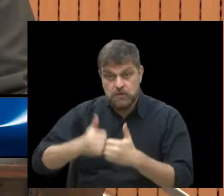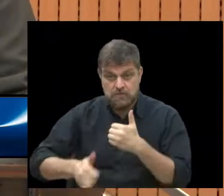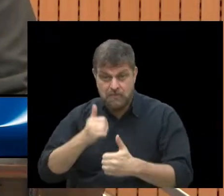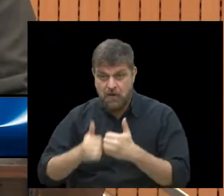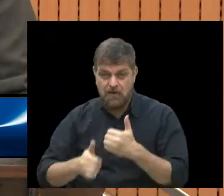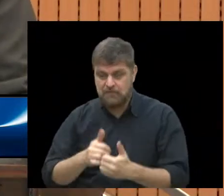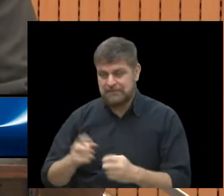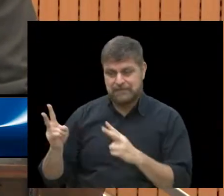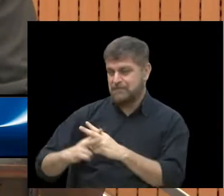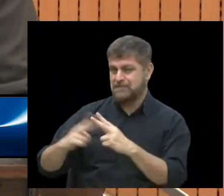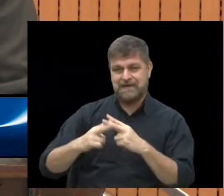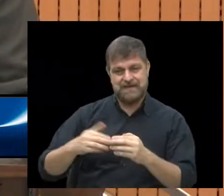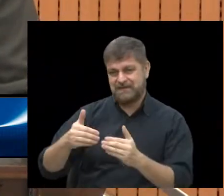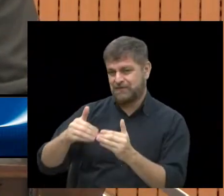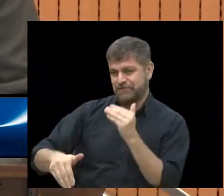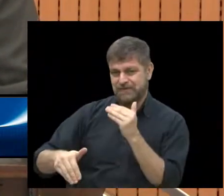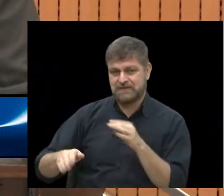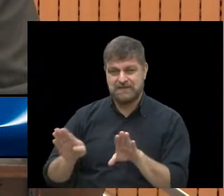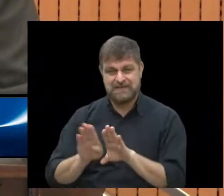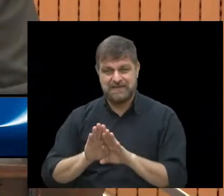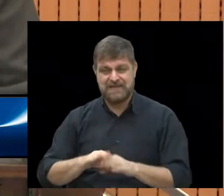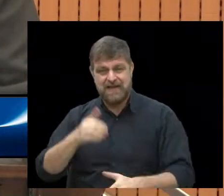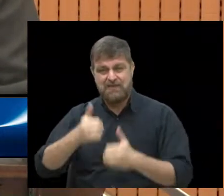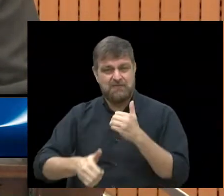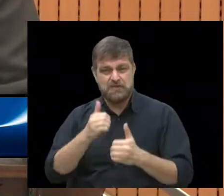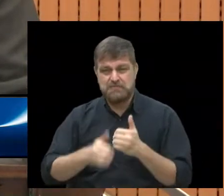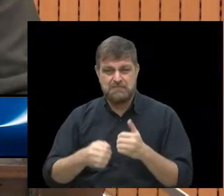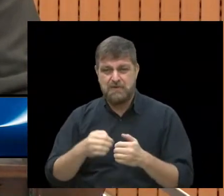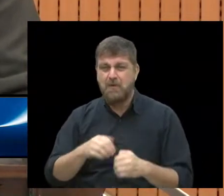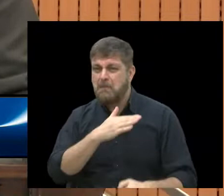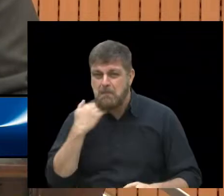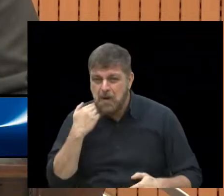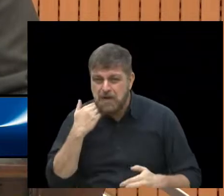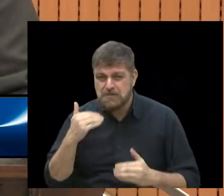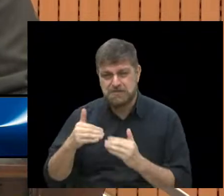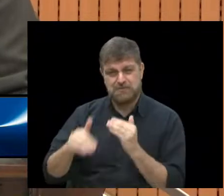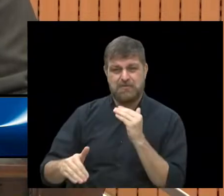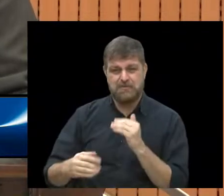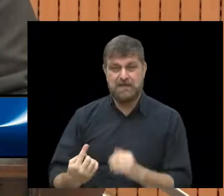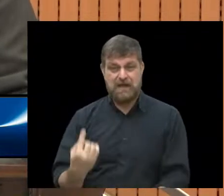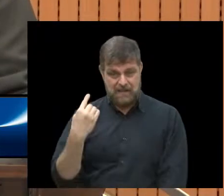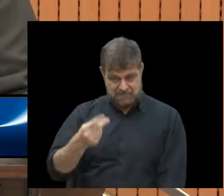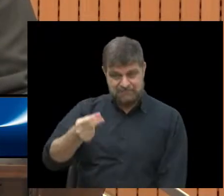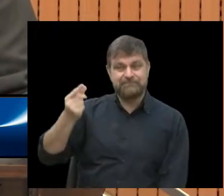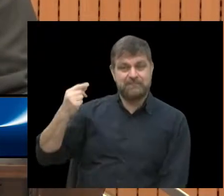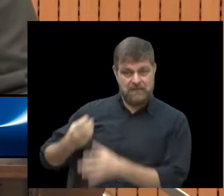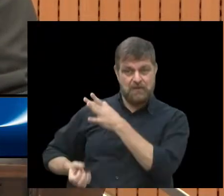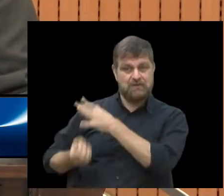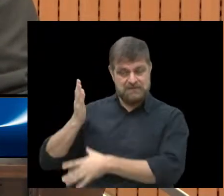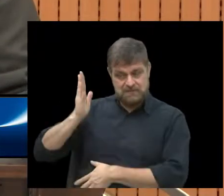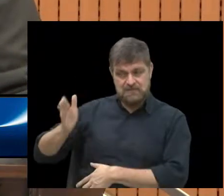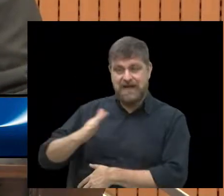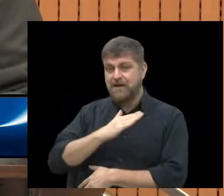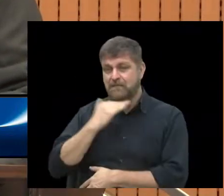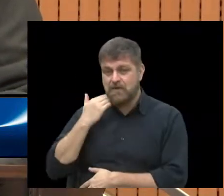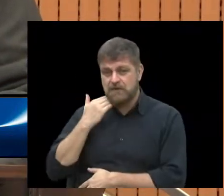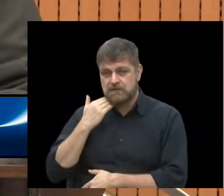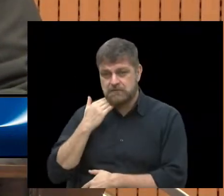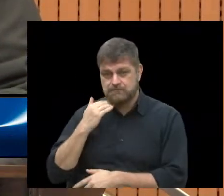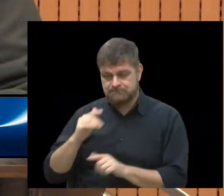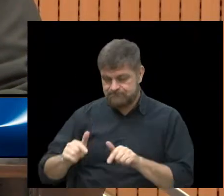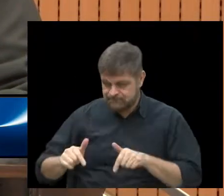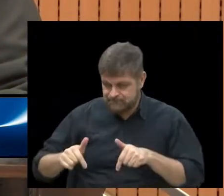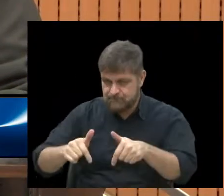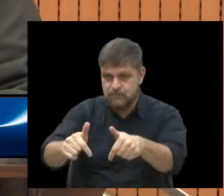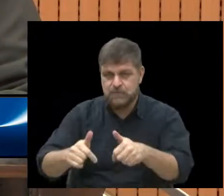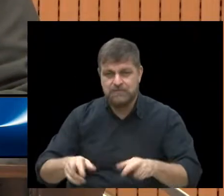esporte. Futebol não é briga, futebol não é morte, como acontecia algum tempo atrás. Que continuem os